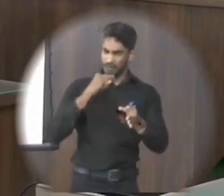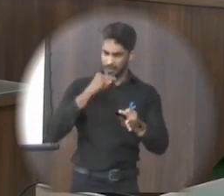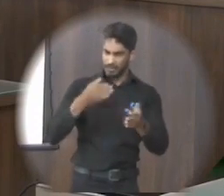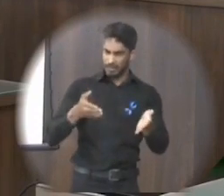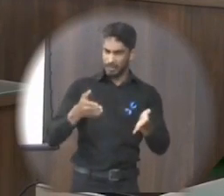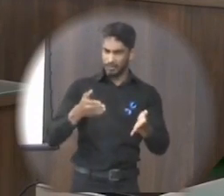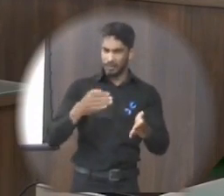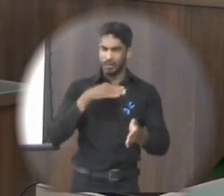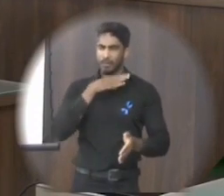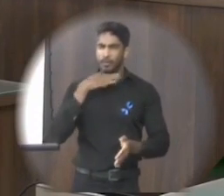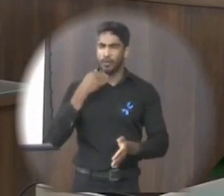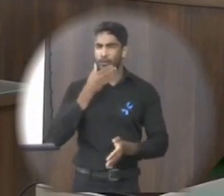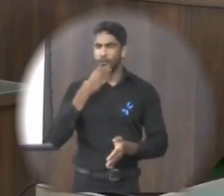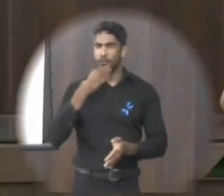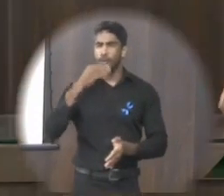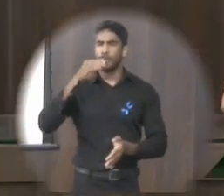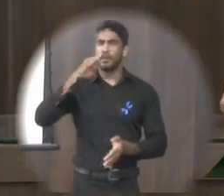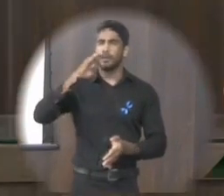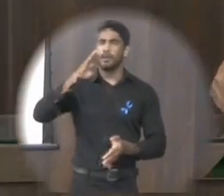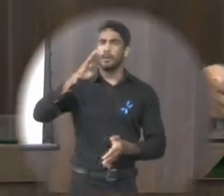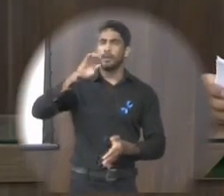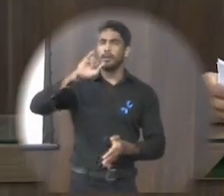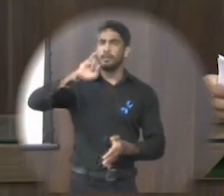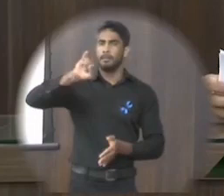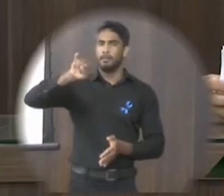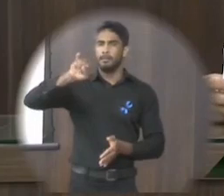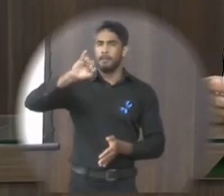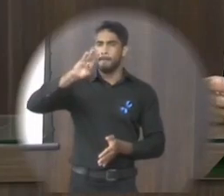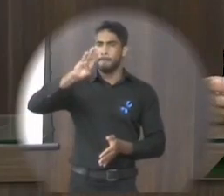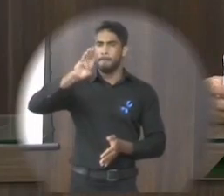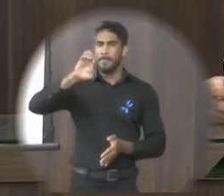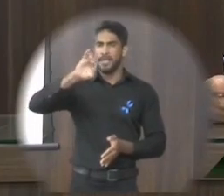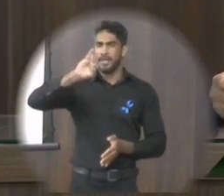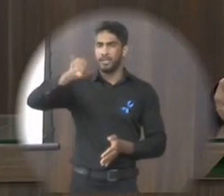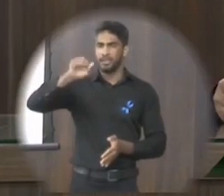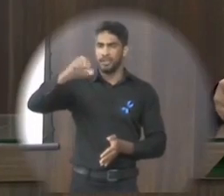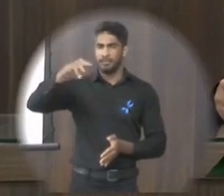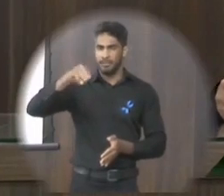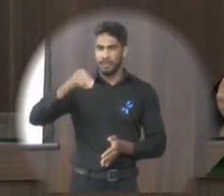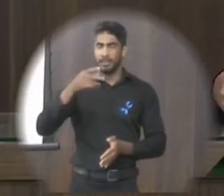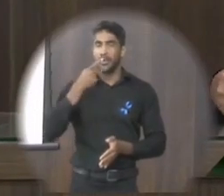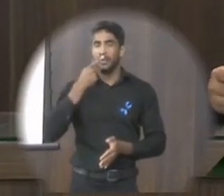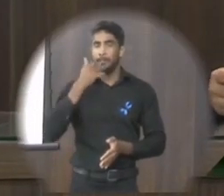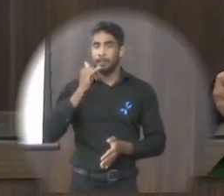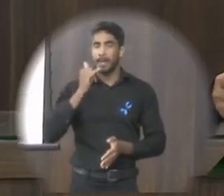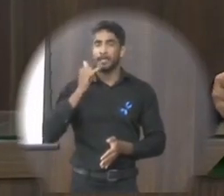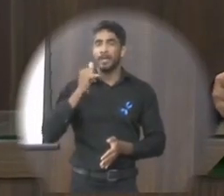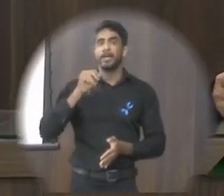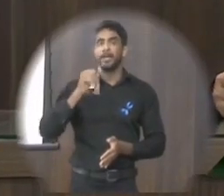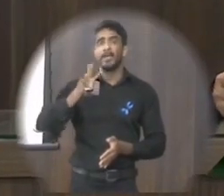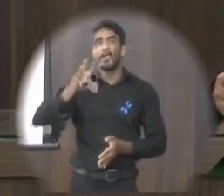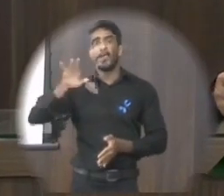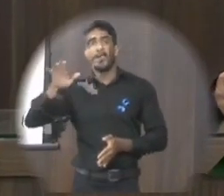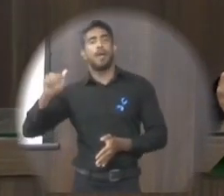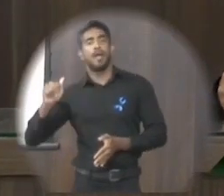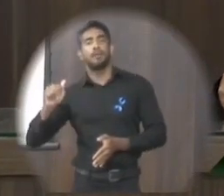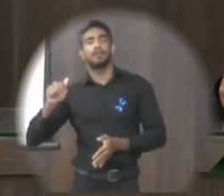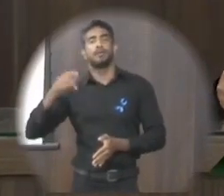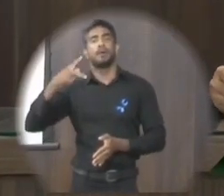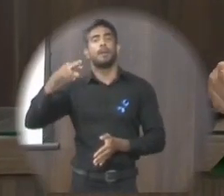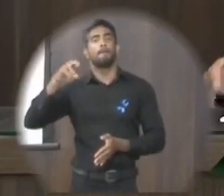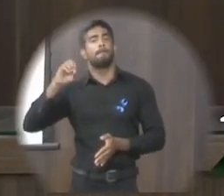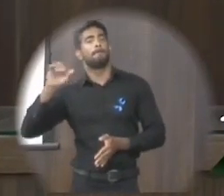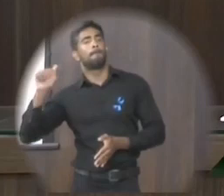Benjamin Martins. Ele que é pai de Wellington e o Wesley da ProArte. Esposo de